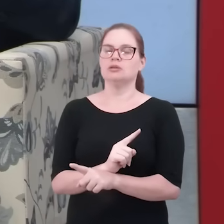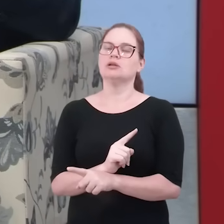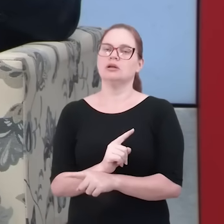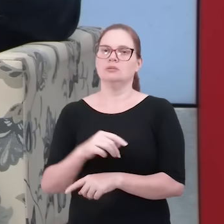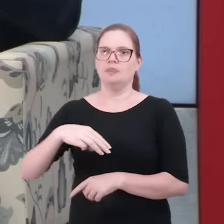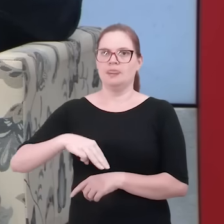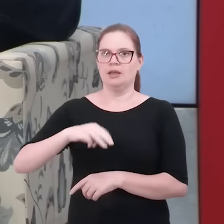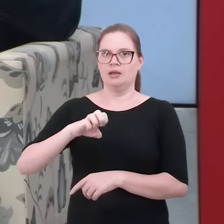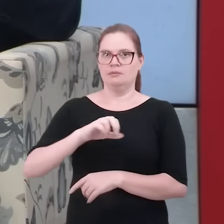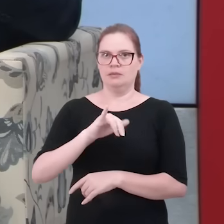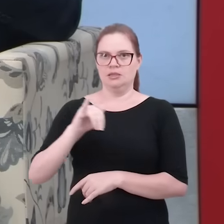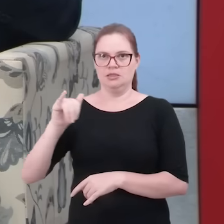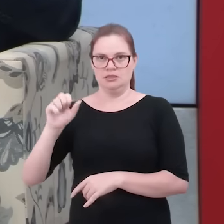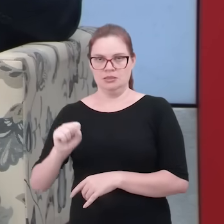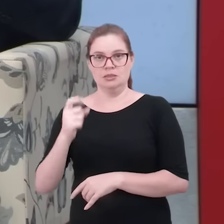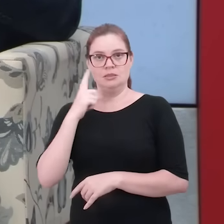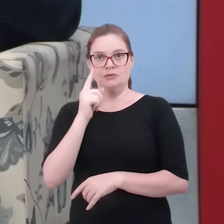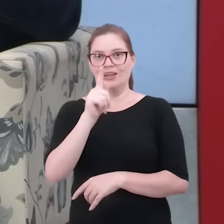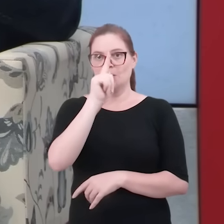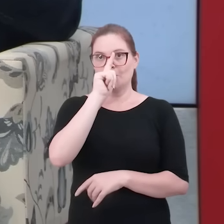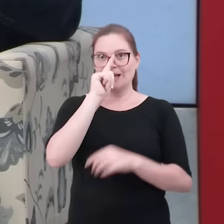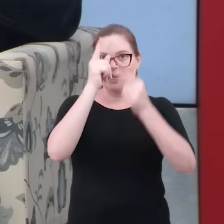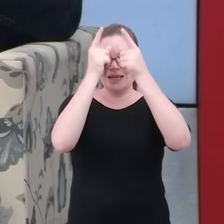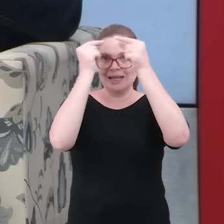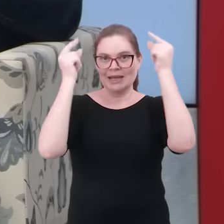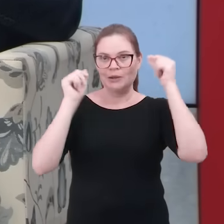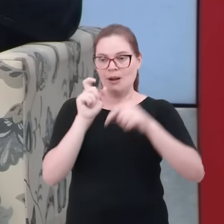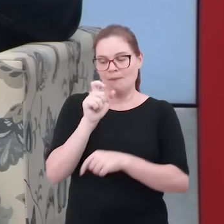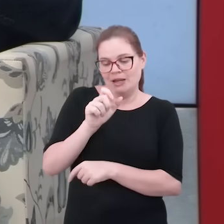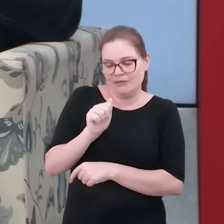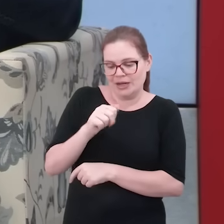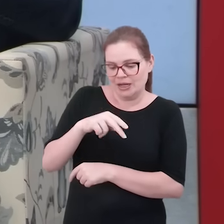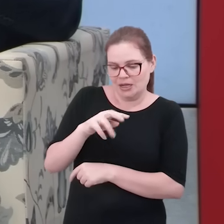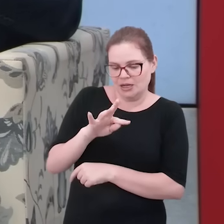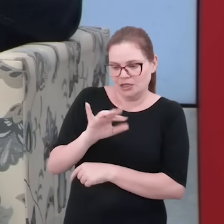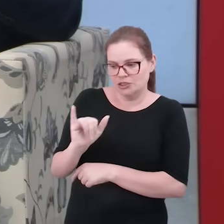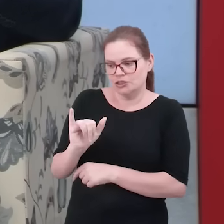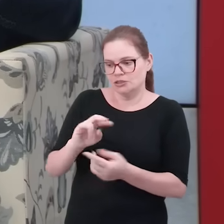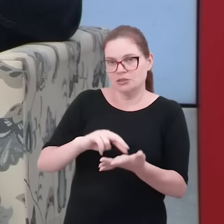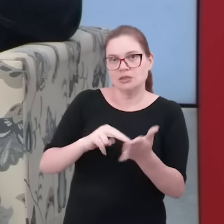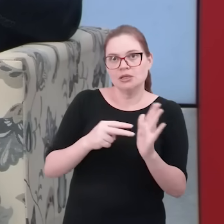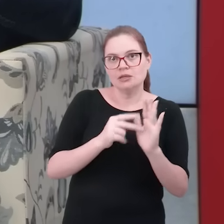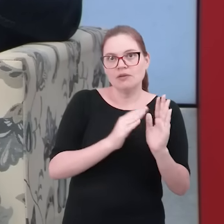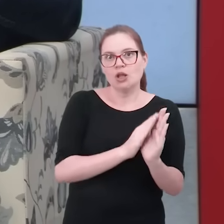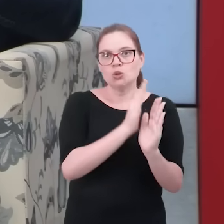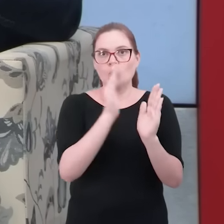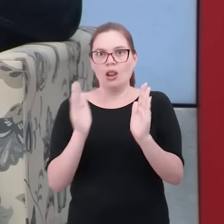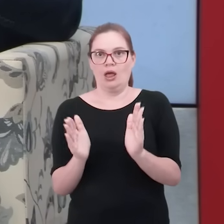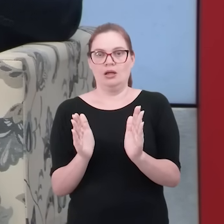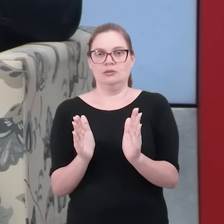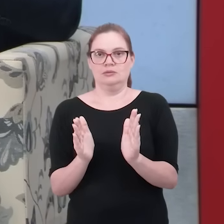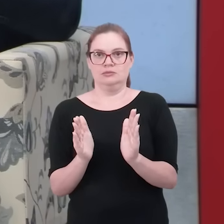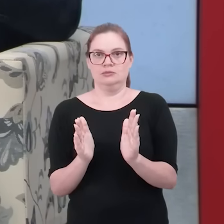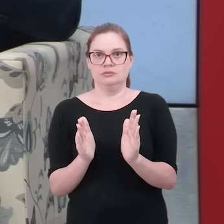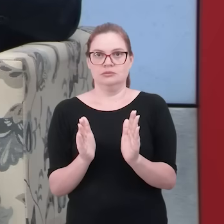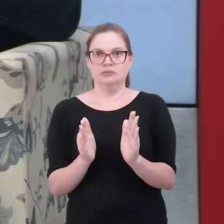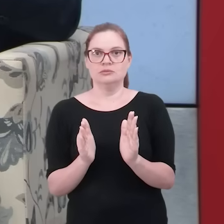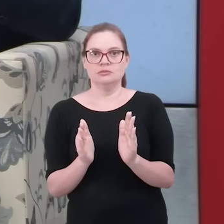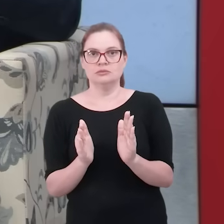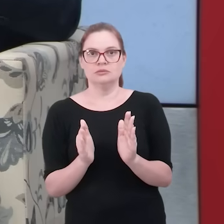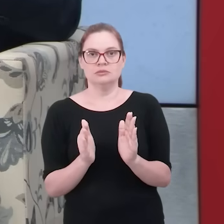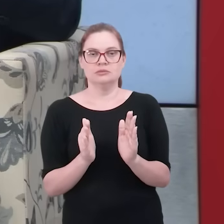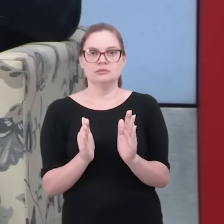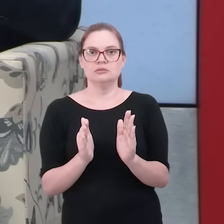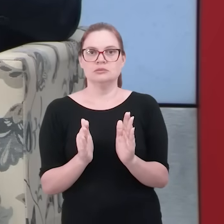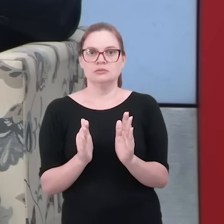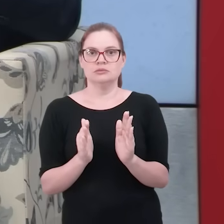essa palavra, anti, lá no grego, significa ao lado. Não